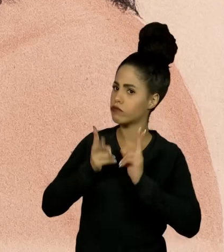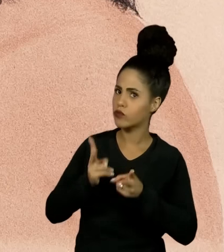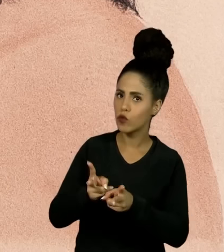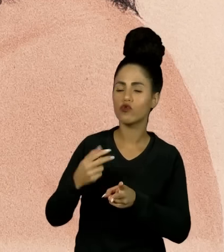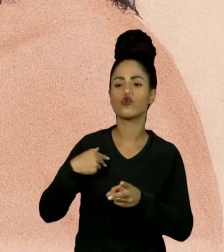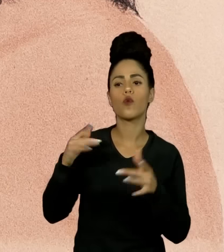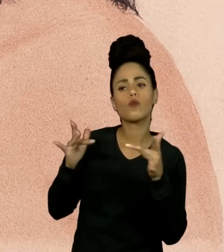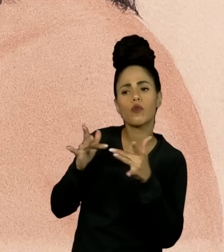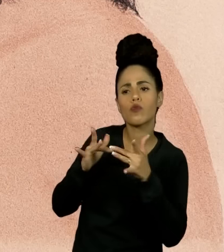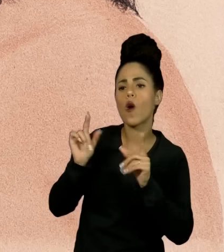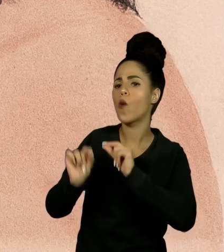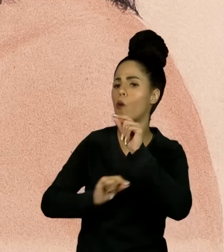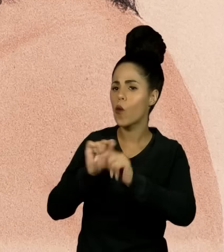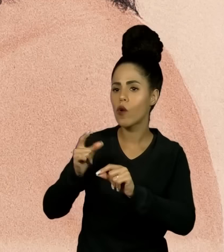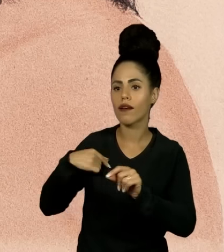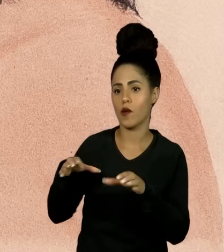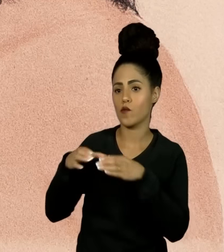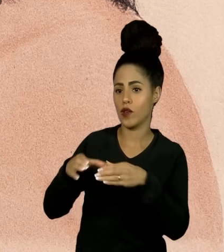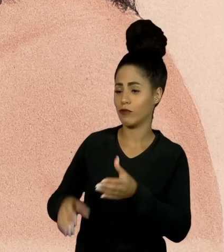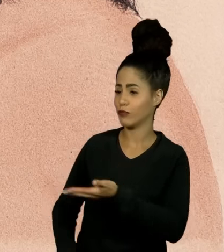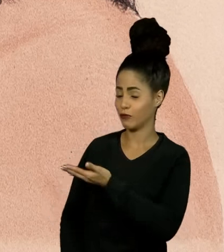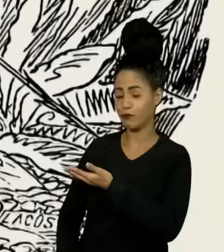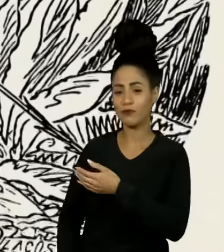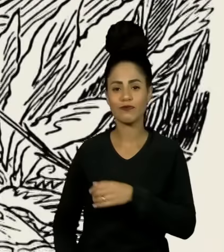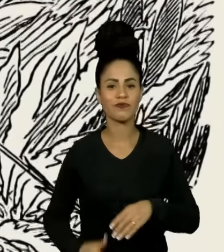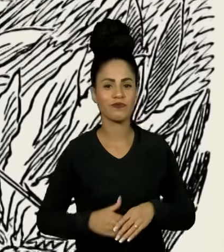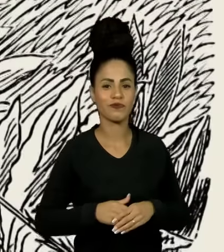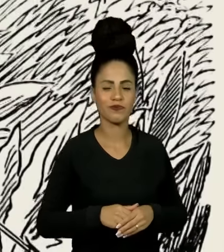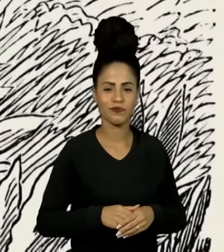talvez o único, são os Guató.